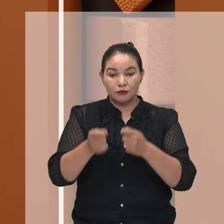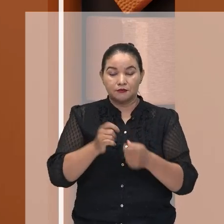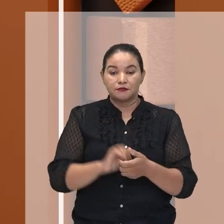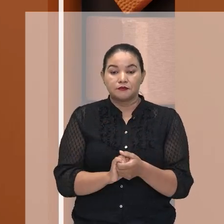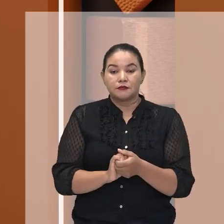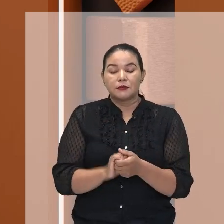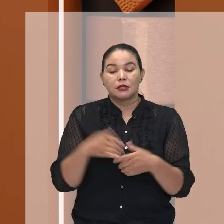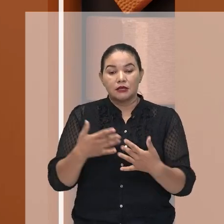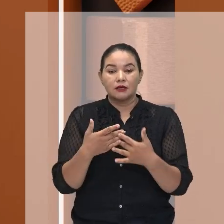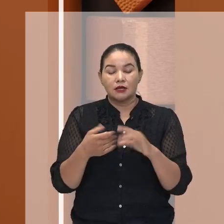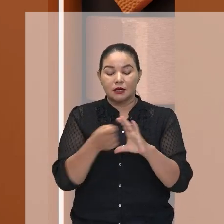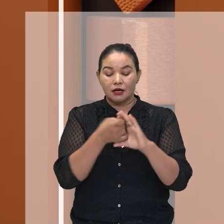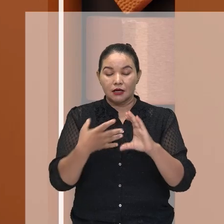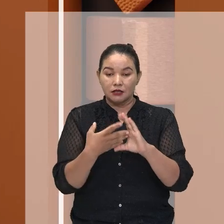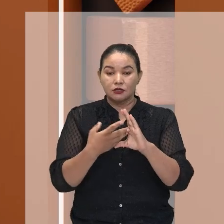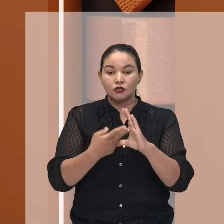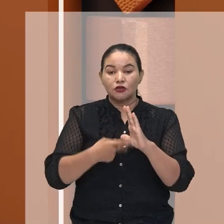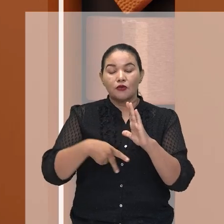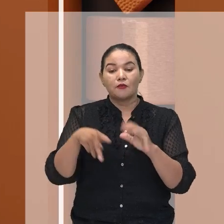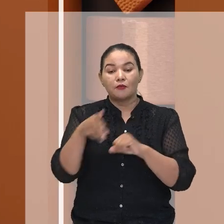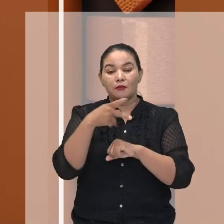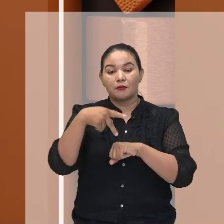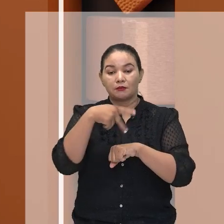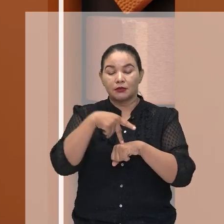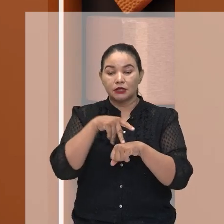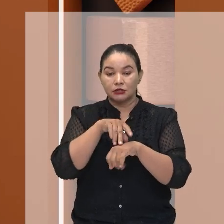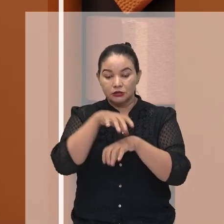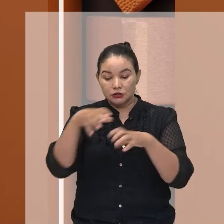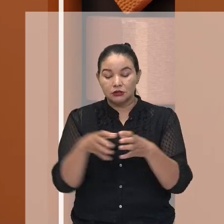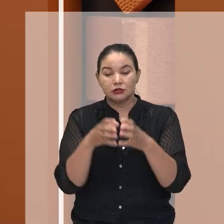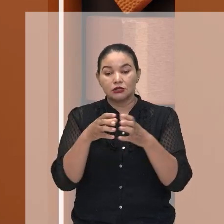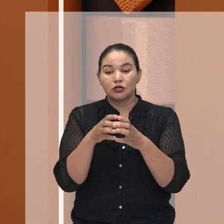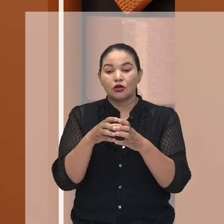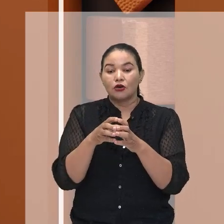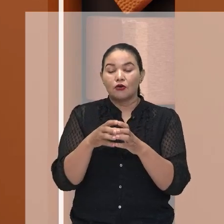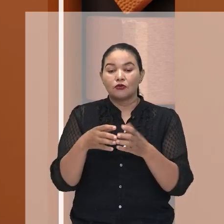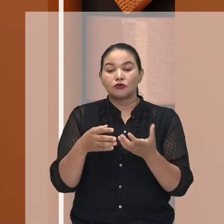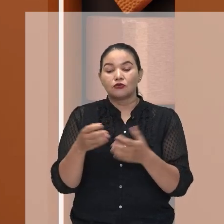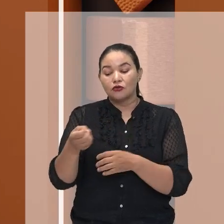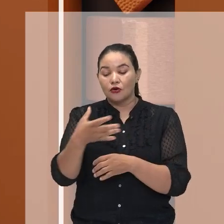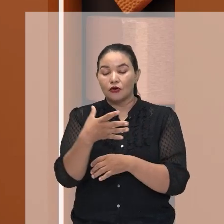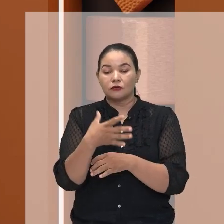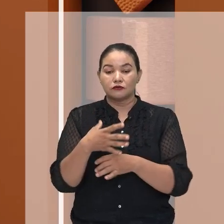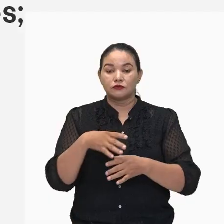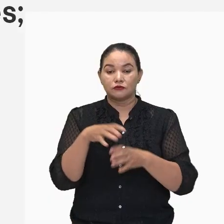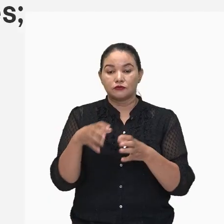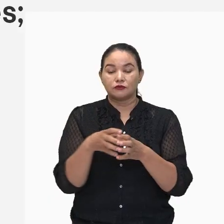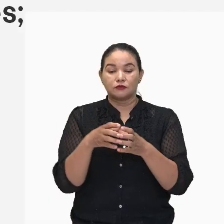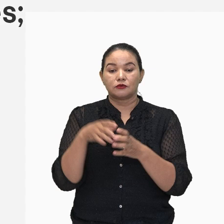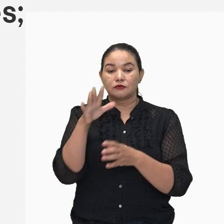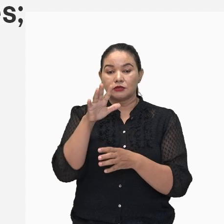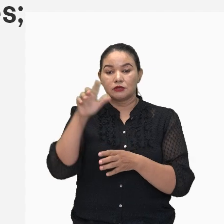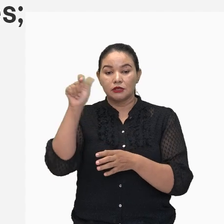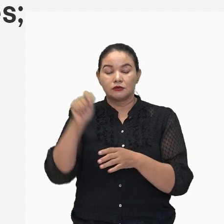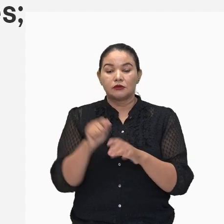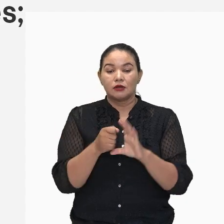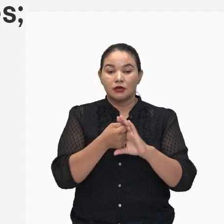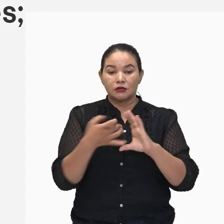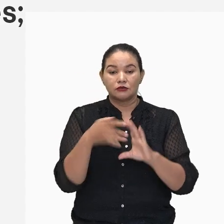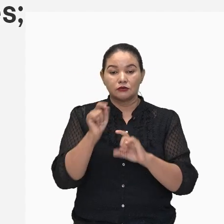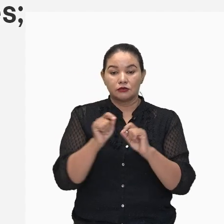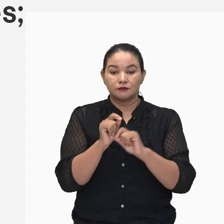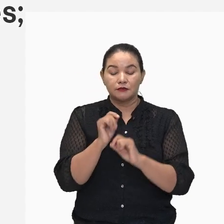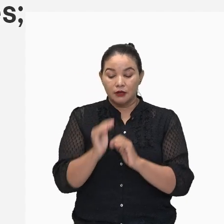as características desses países que acabam formando os novos tigres asiáticos? As características, gente, vai ser aí o aumento